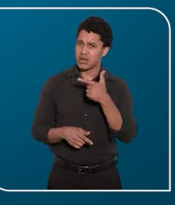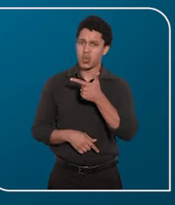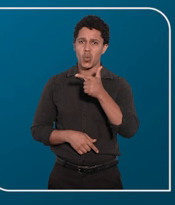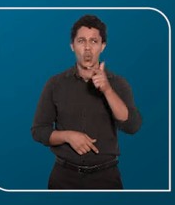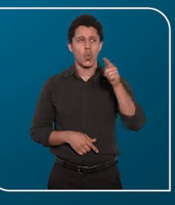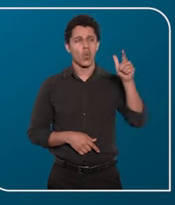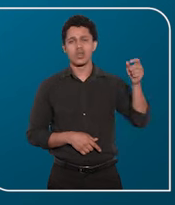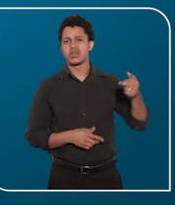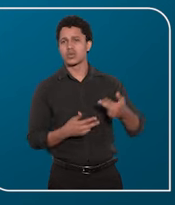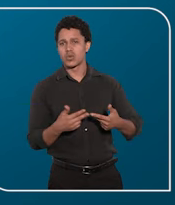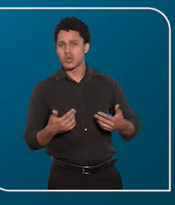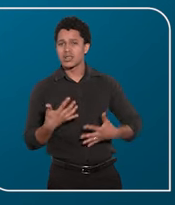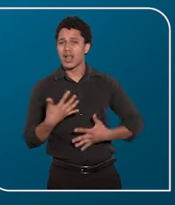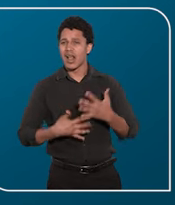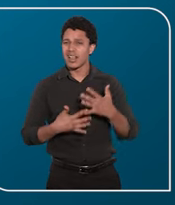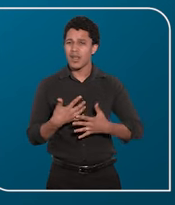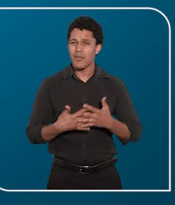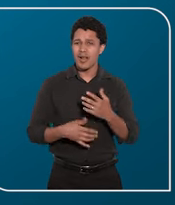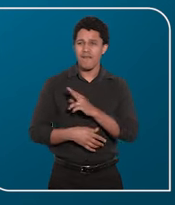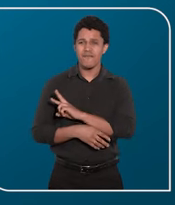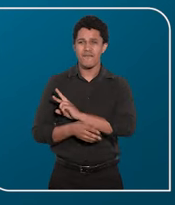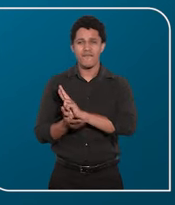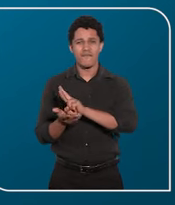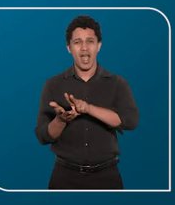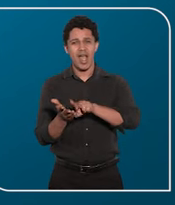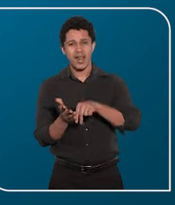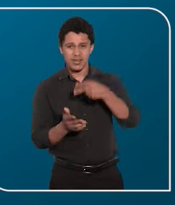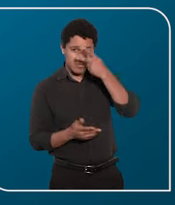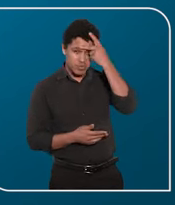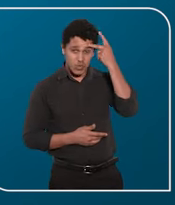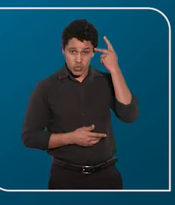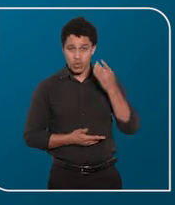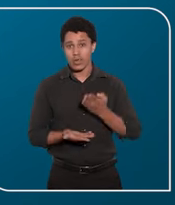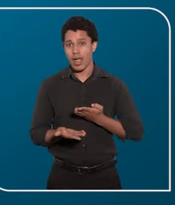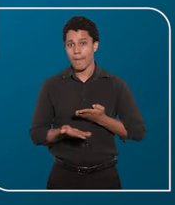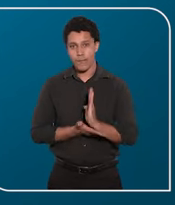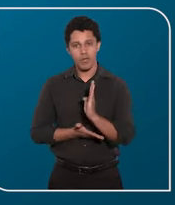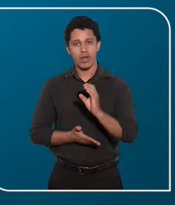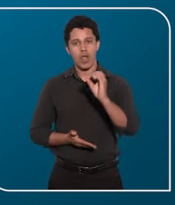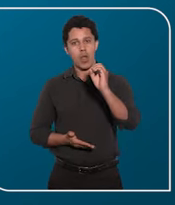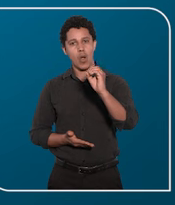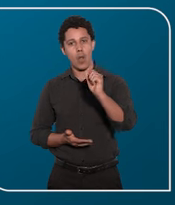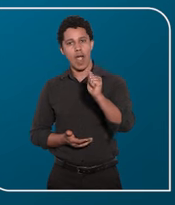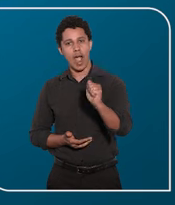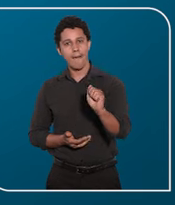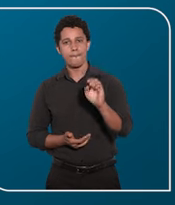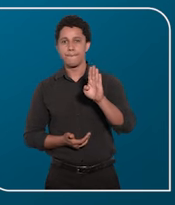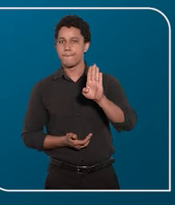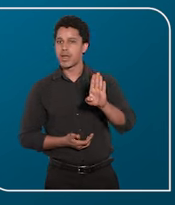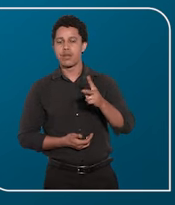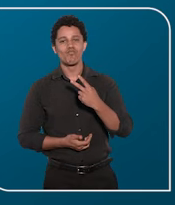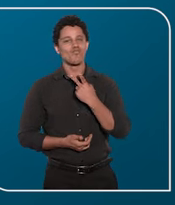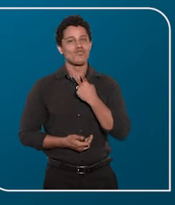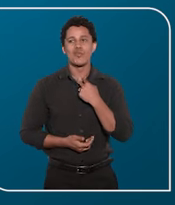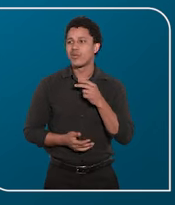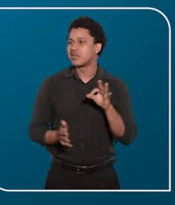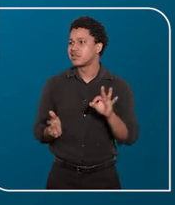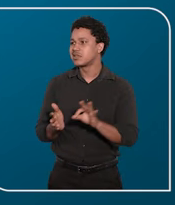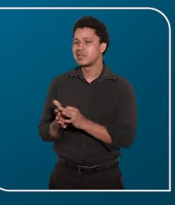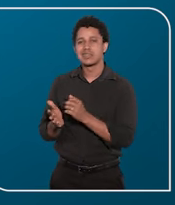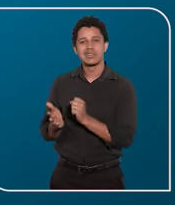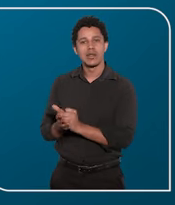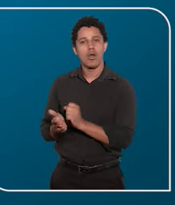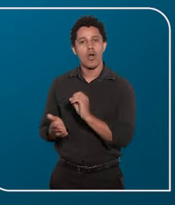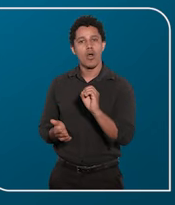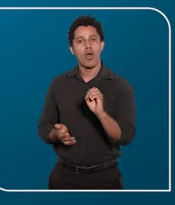atrapalha muito muitas pessoas, né? Porque aprovadas no exame de ordem não podem obter a inscrição na OAB, o que é